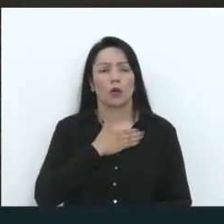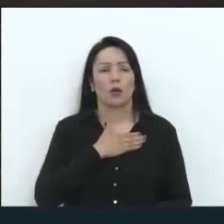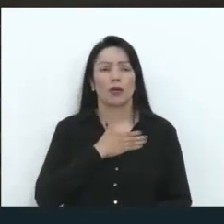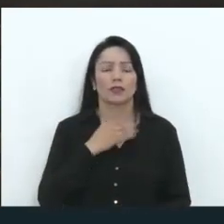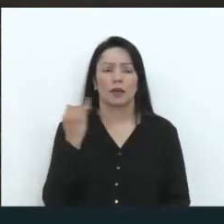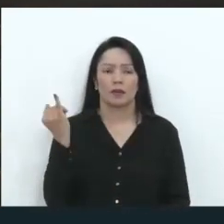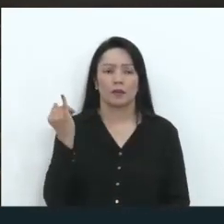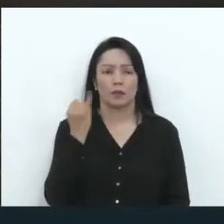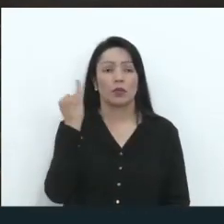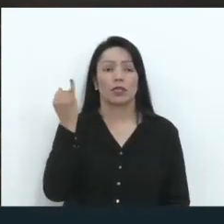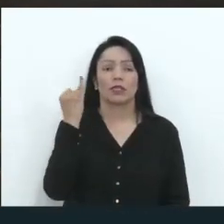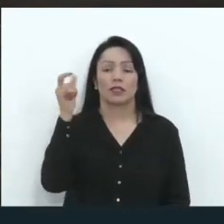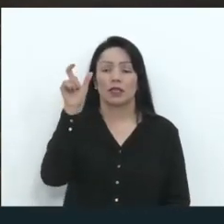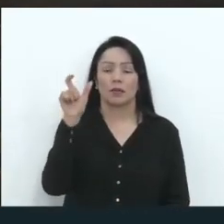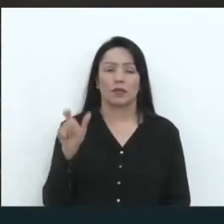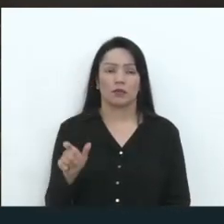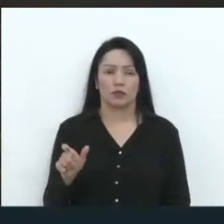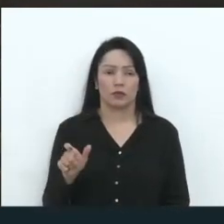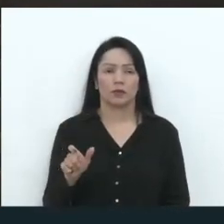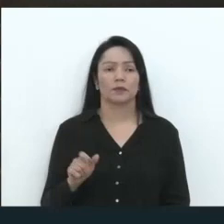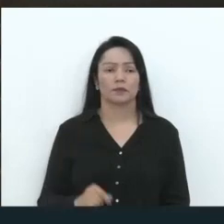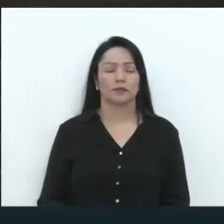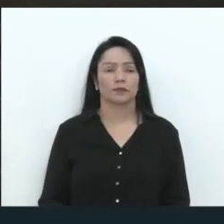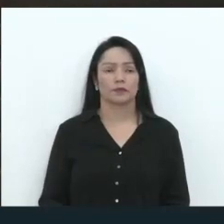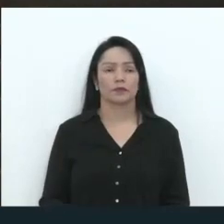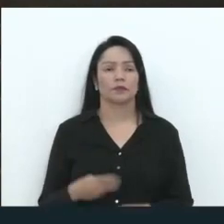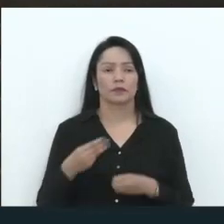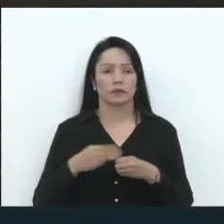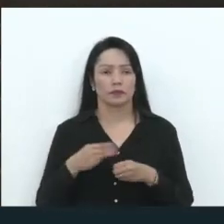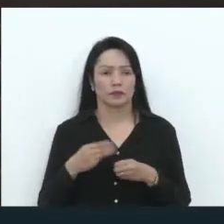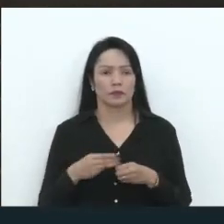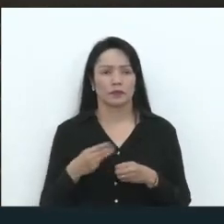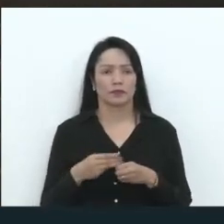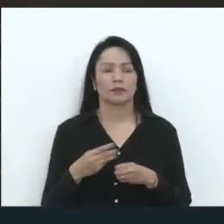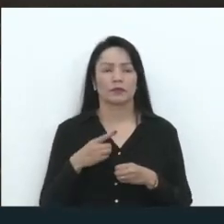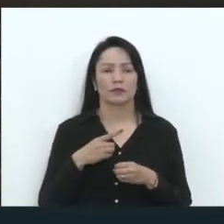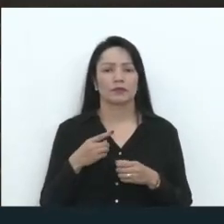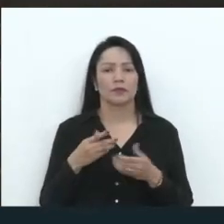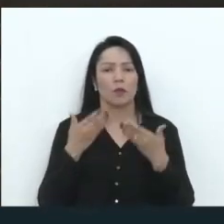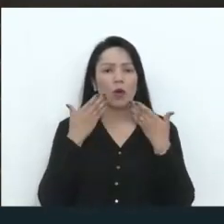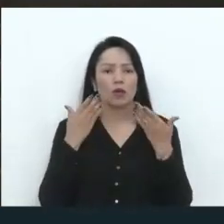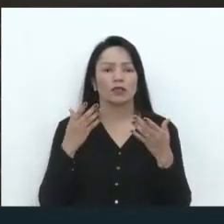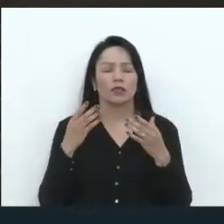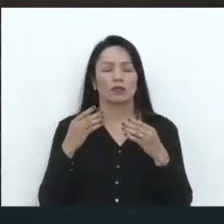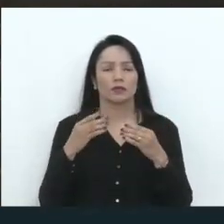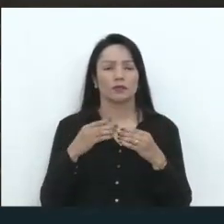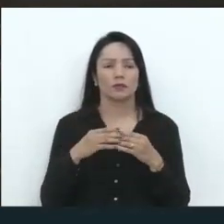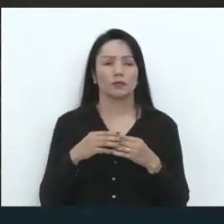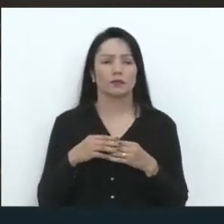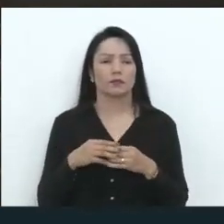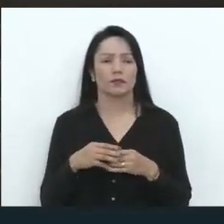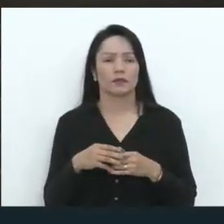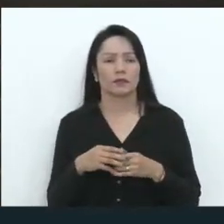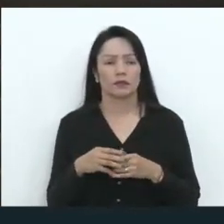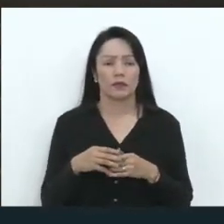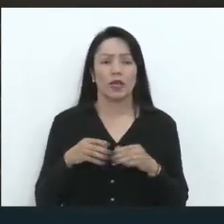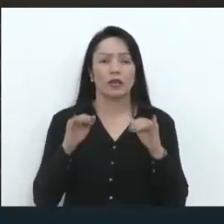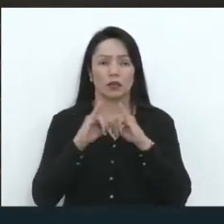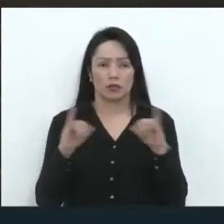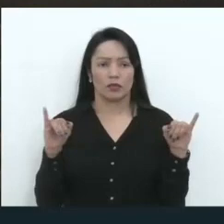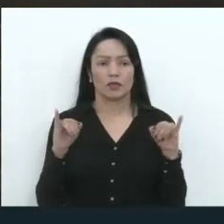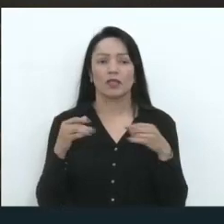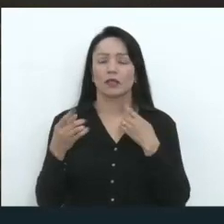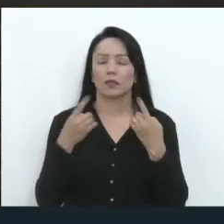tinha no município, trazendo notícias do meio político, debates que eram extremamente